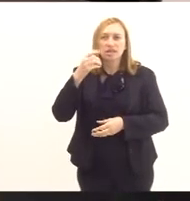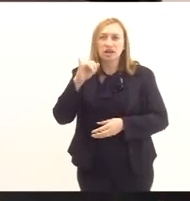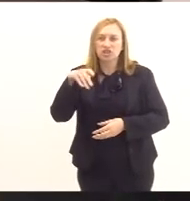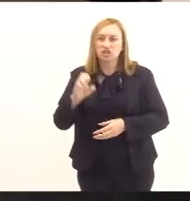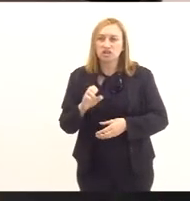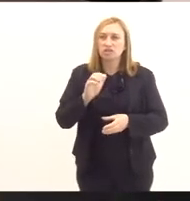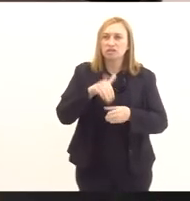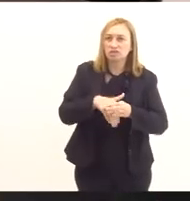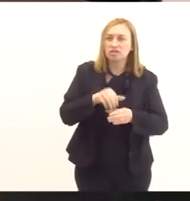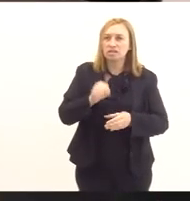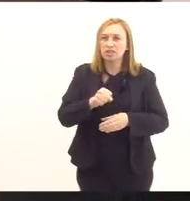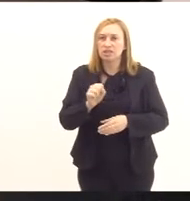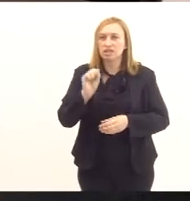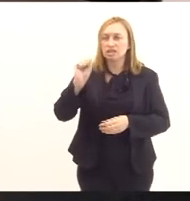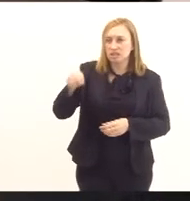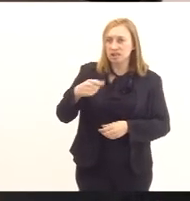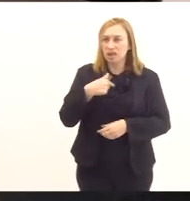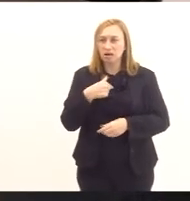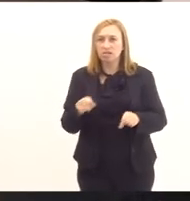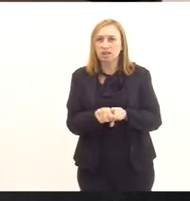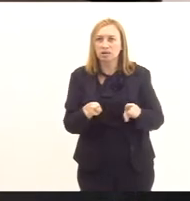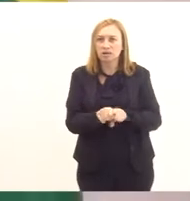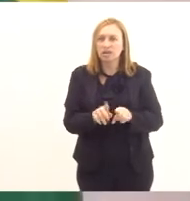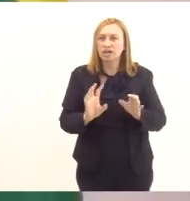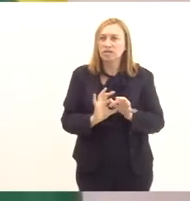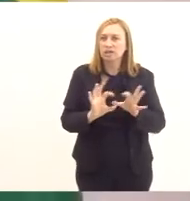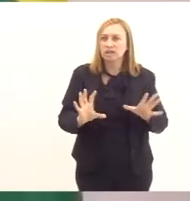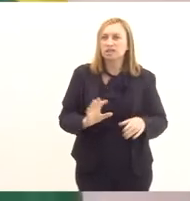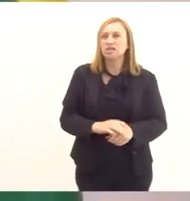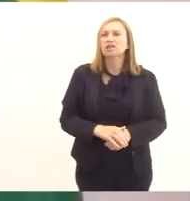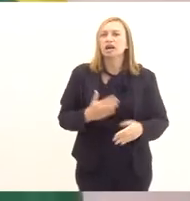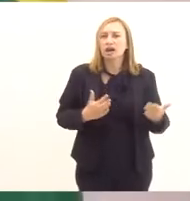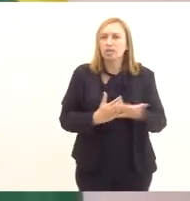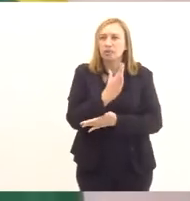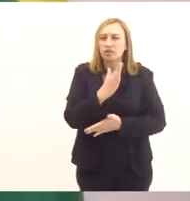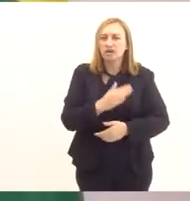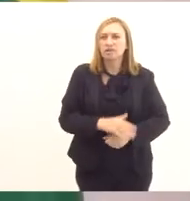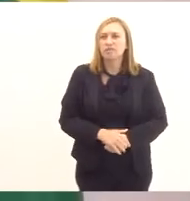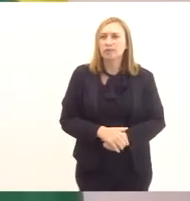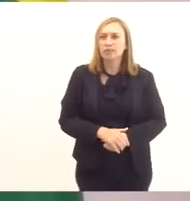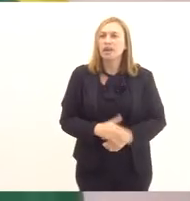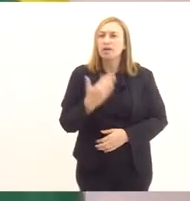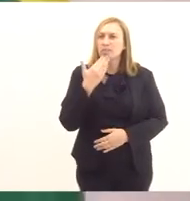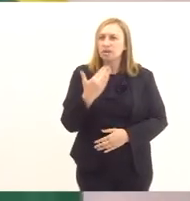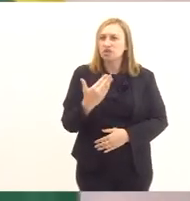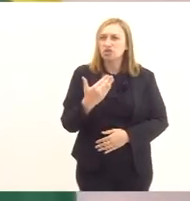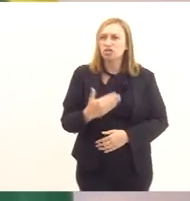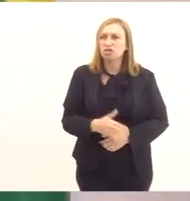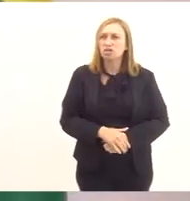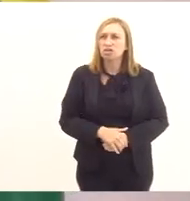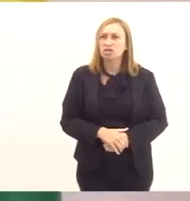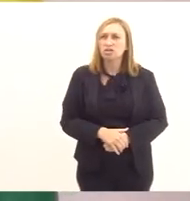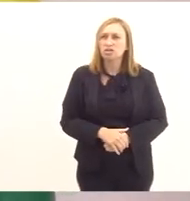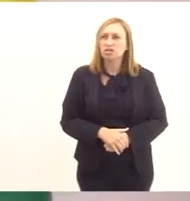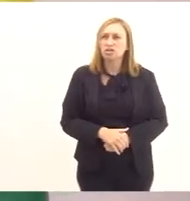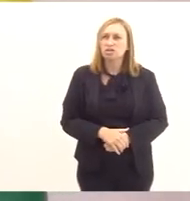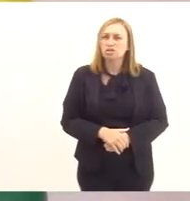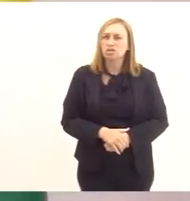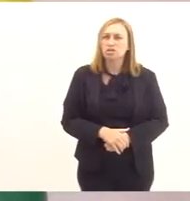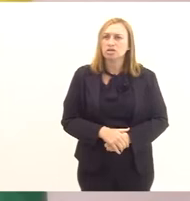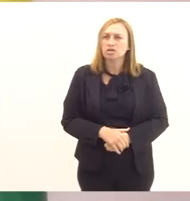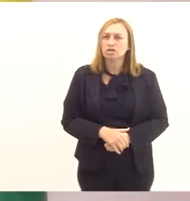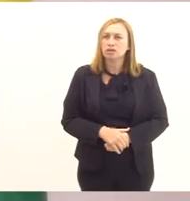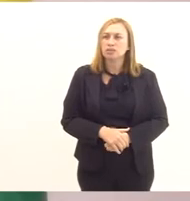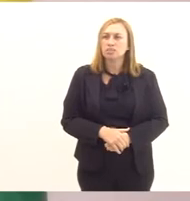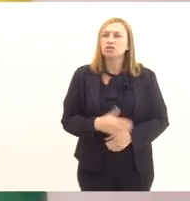Eu também voto favorável por unanimidade as duas deliberações aprovadas então pedir que seja